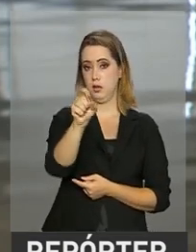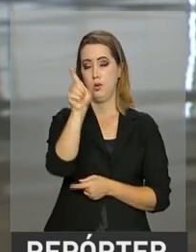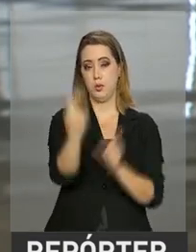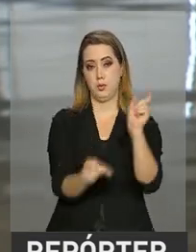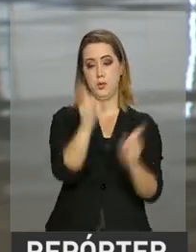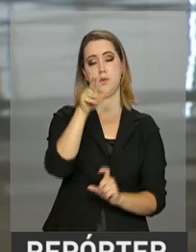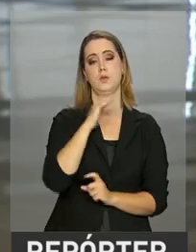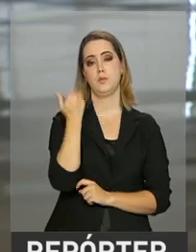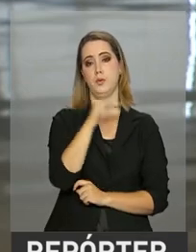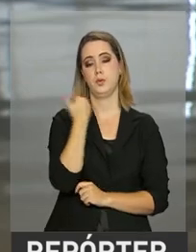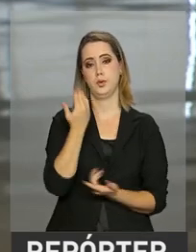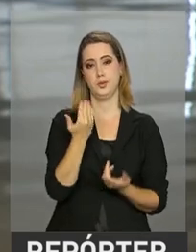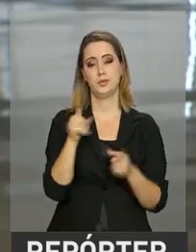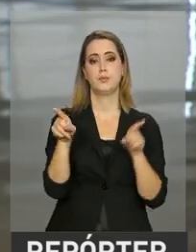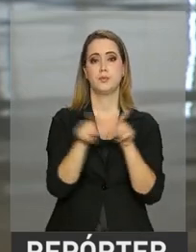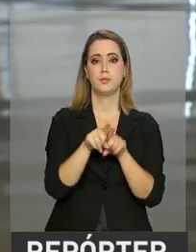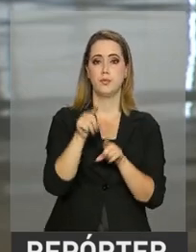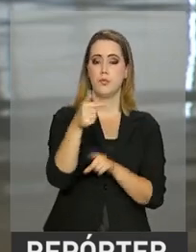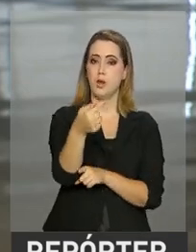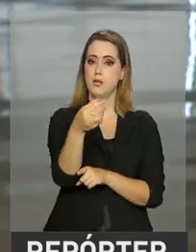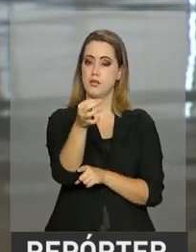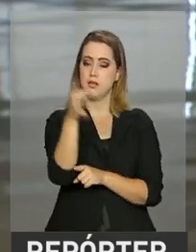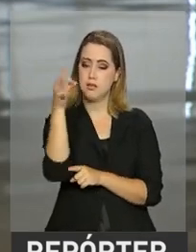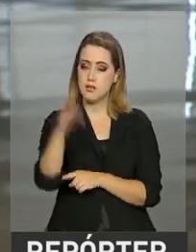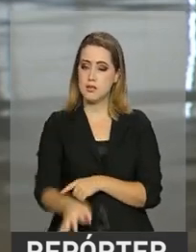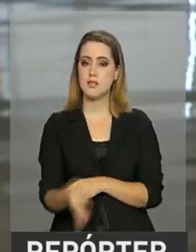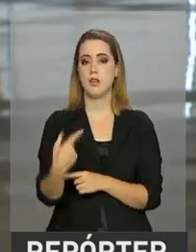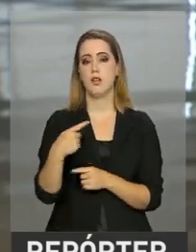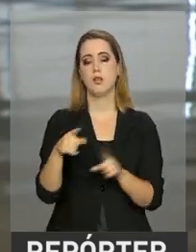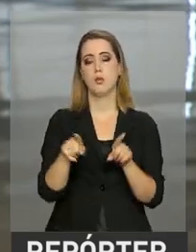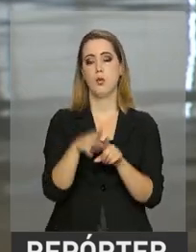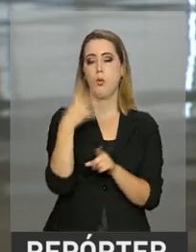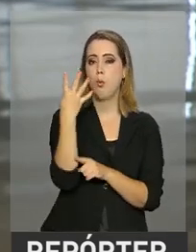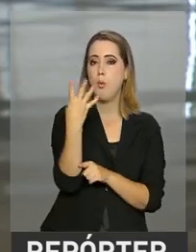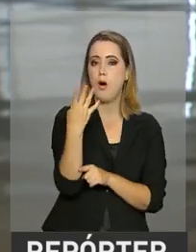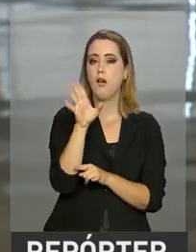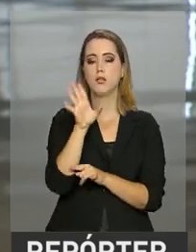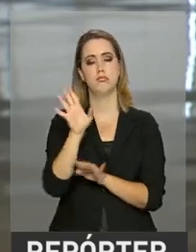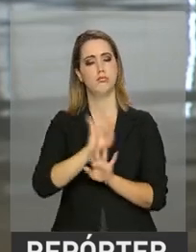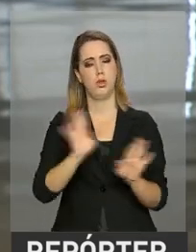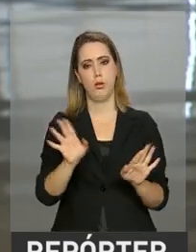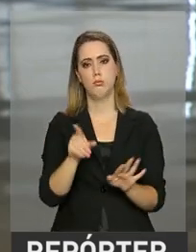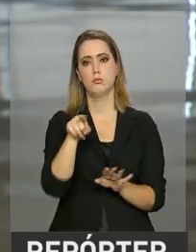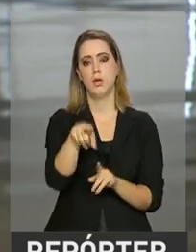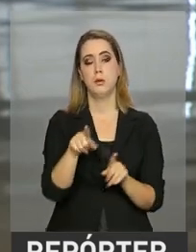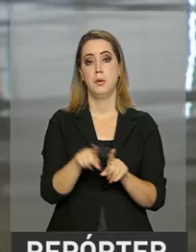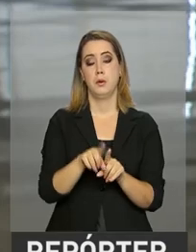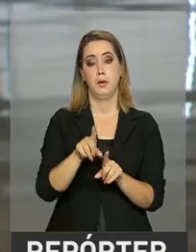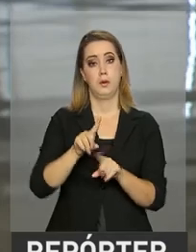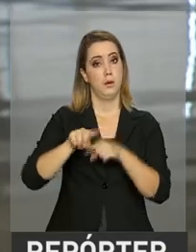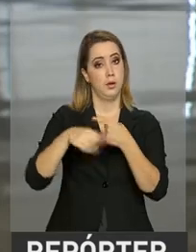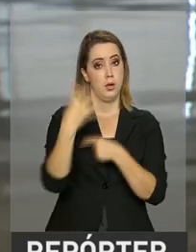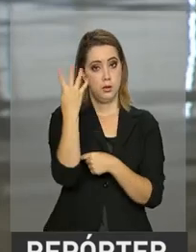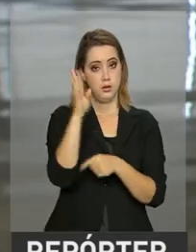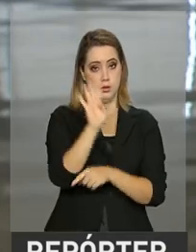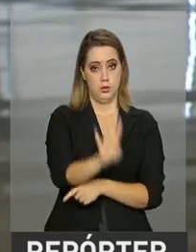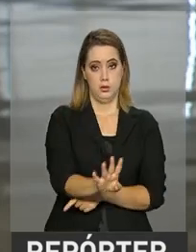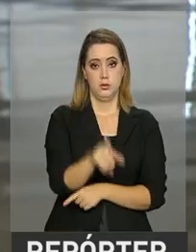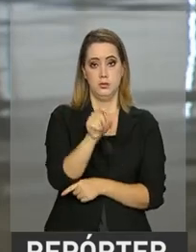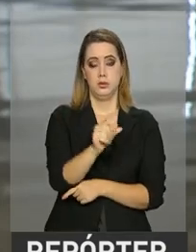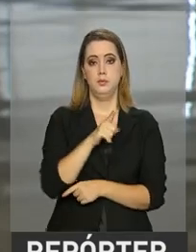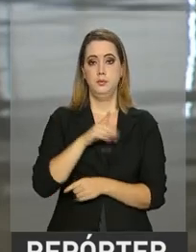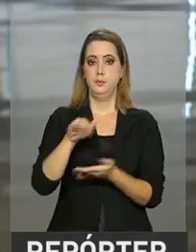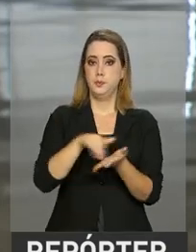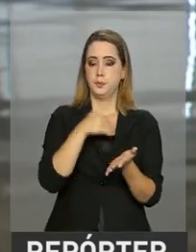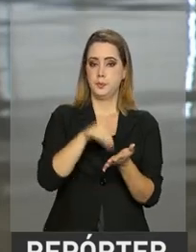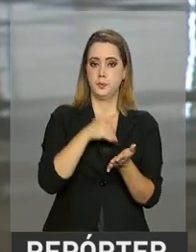sendo investigados. 70 foram confirmados e 4 foram descartados. Daqui a pouco, às 4 da tarde, o secretário